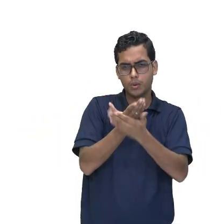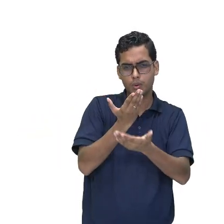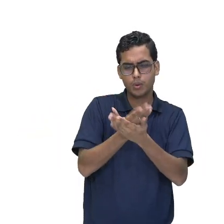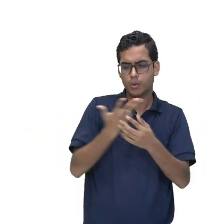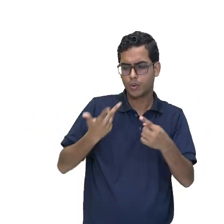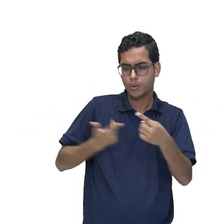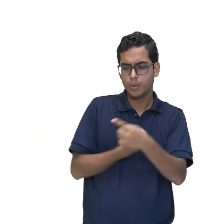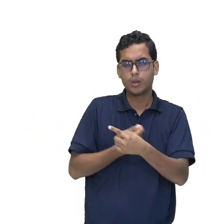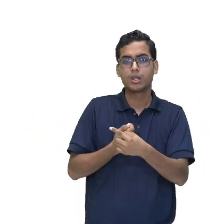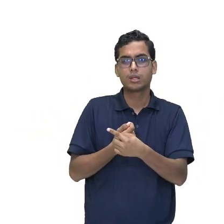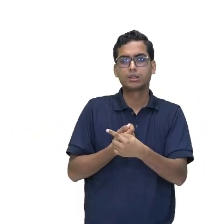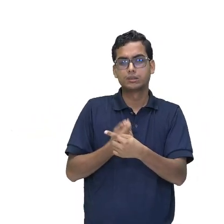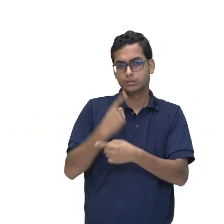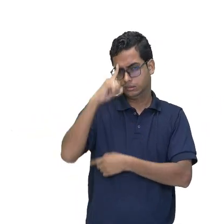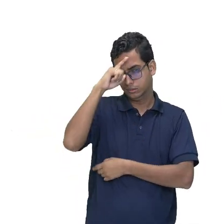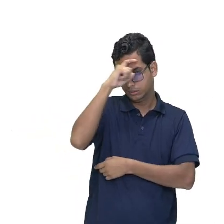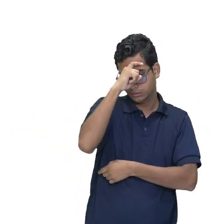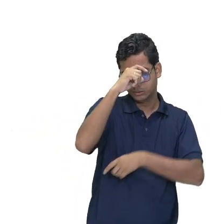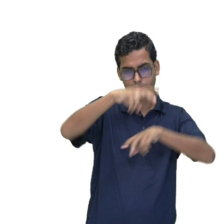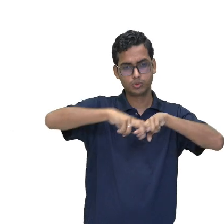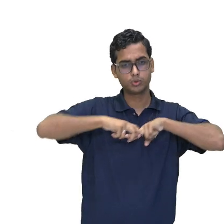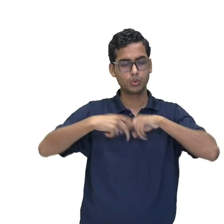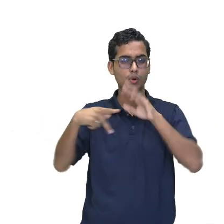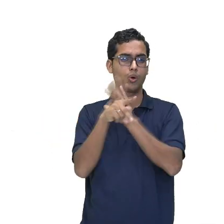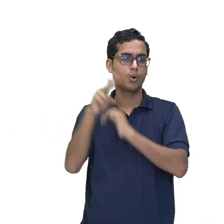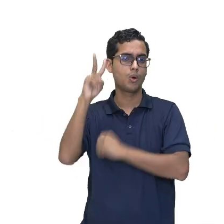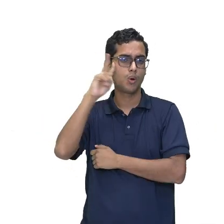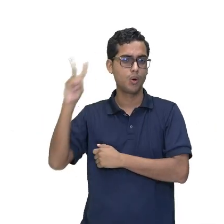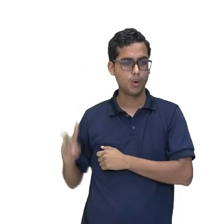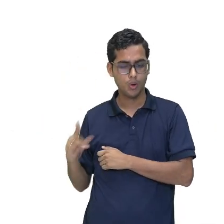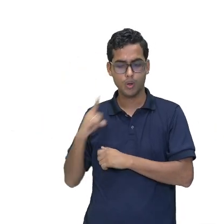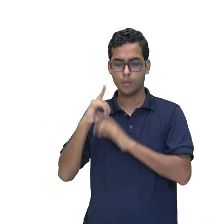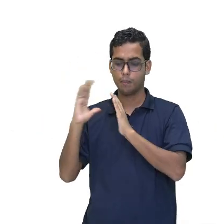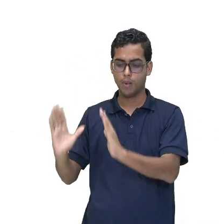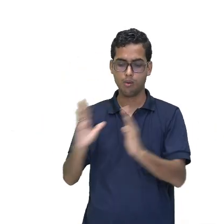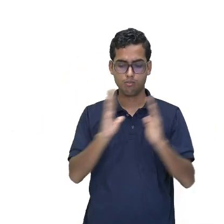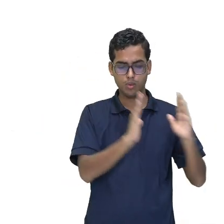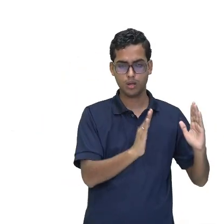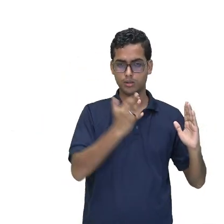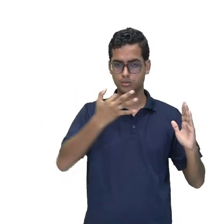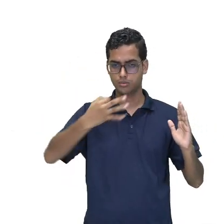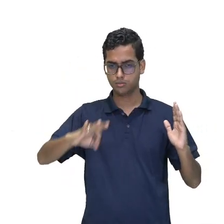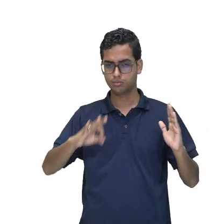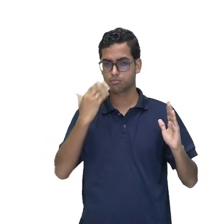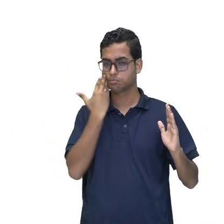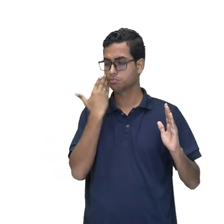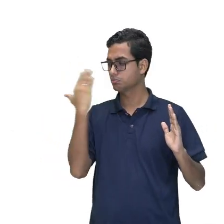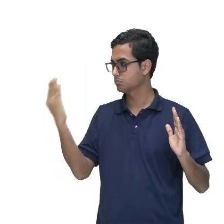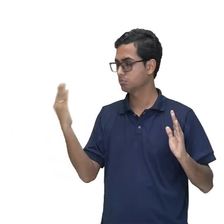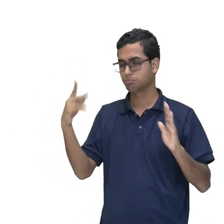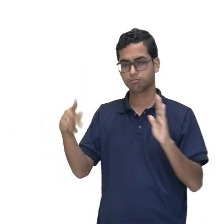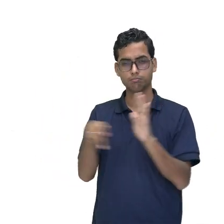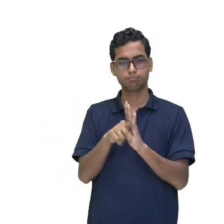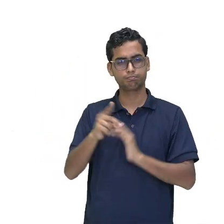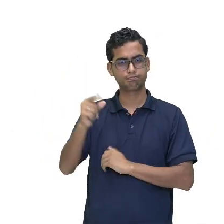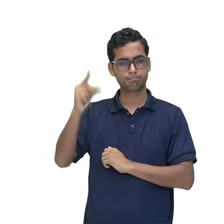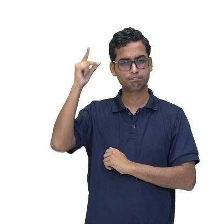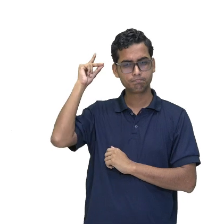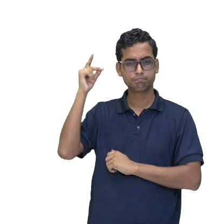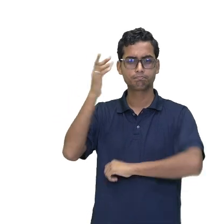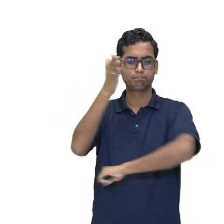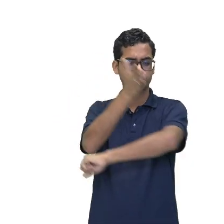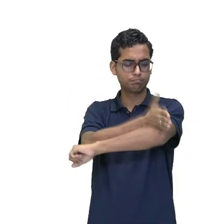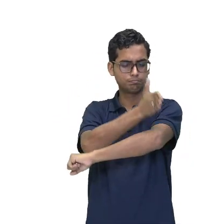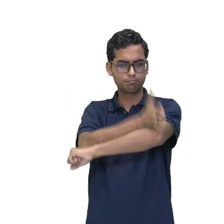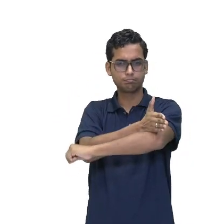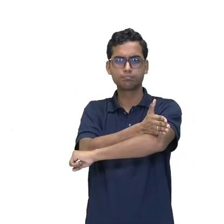teria como, não é? Então, por isso, a história é dividida nessas fases, iniciando então com a Idade Antiga, que é onde nós vamos ter o